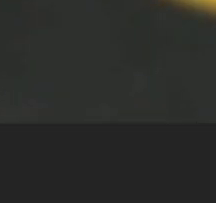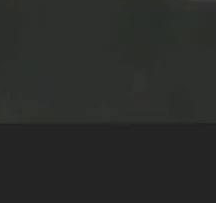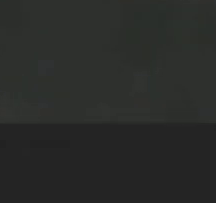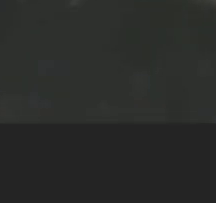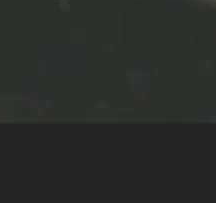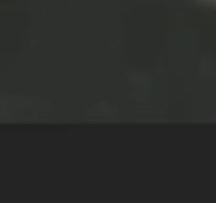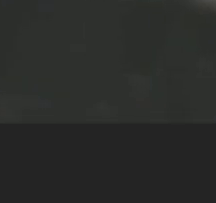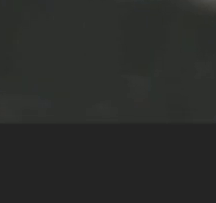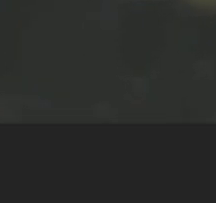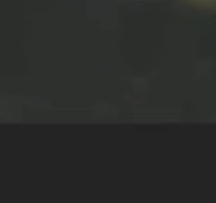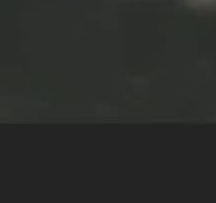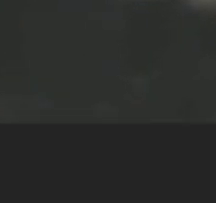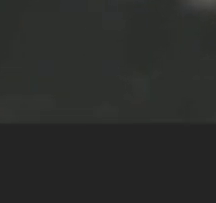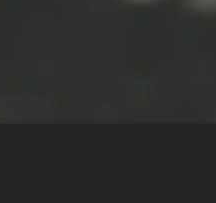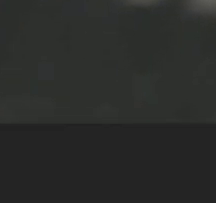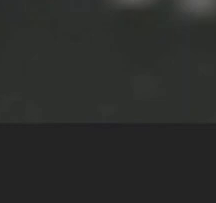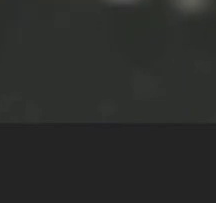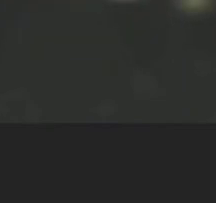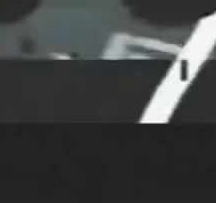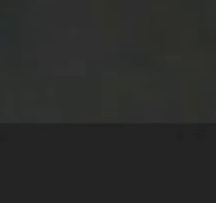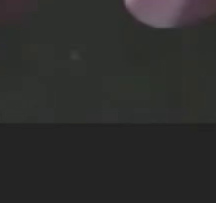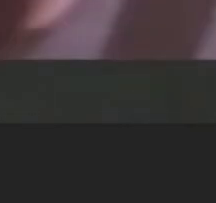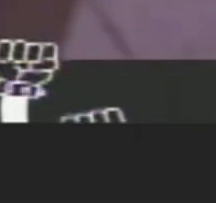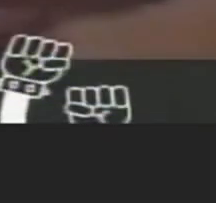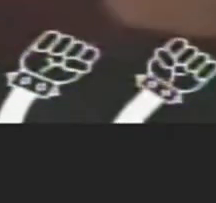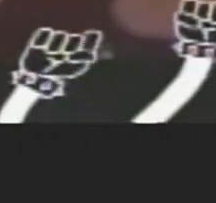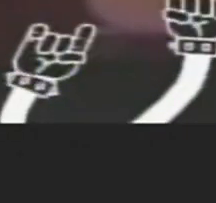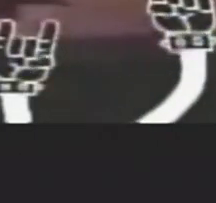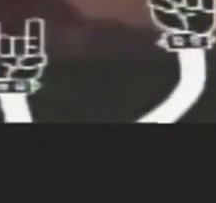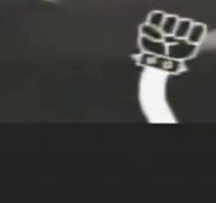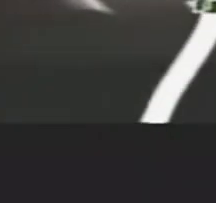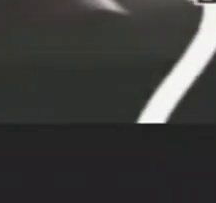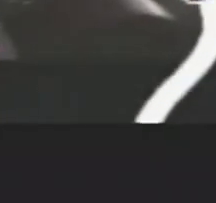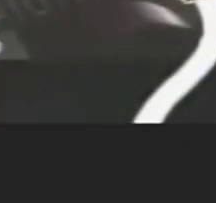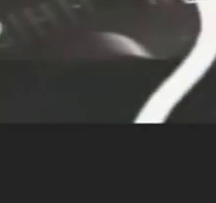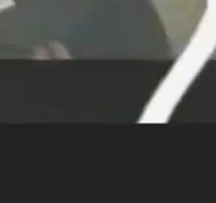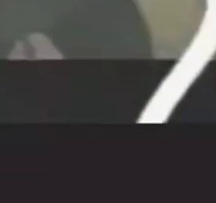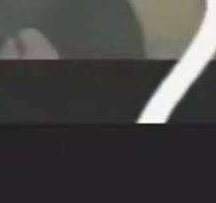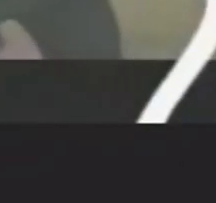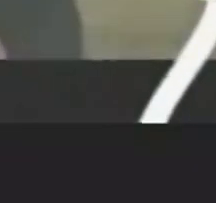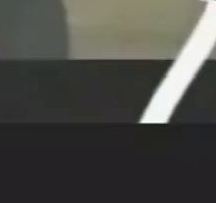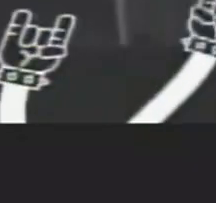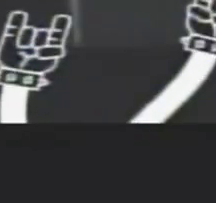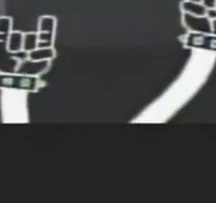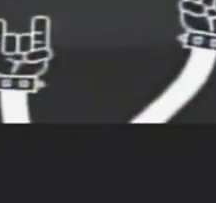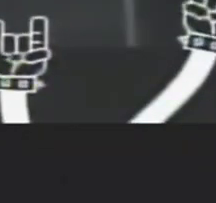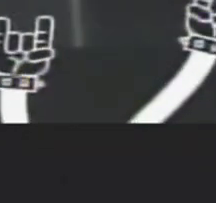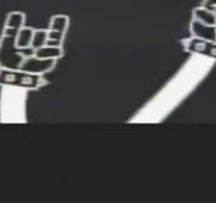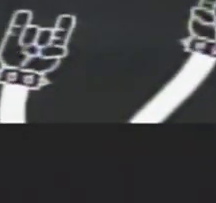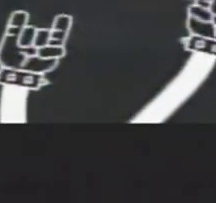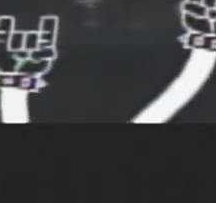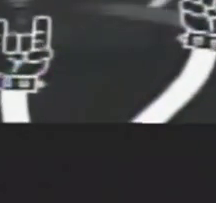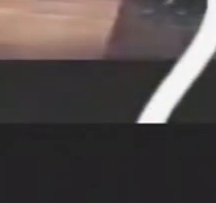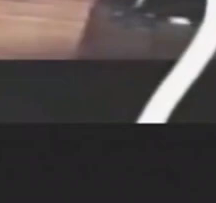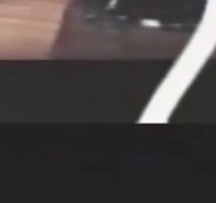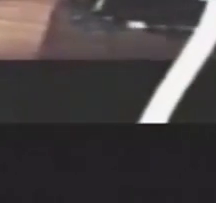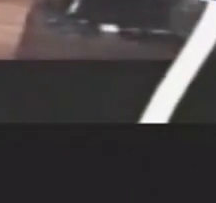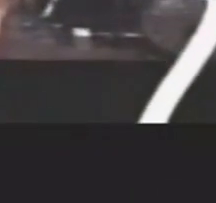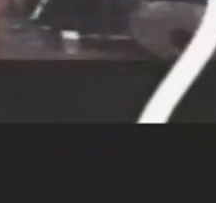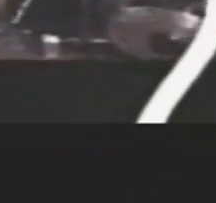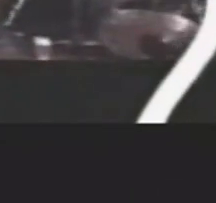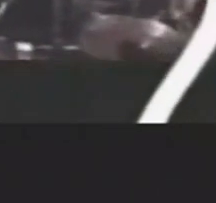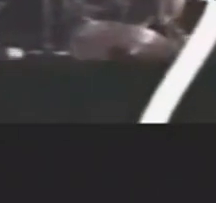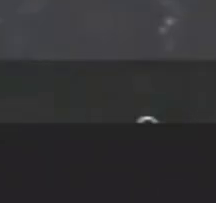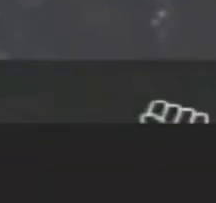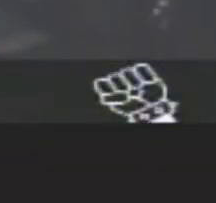bandas regionais em seis atrações nacionais scalene matança noturna ao project 46 é difícil